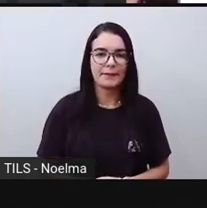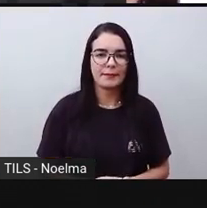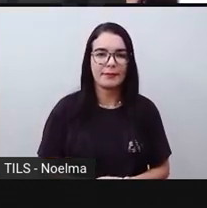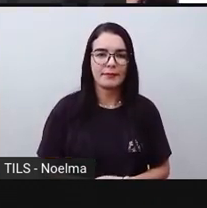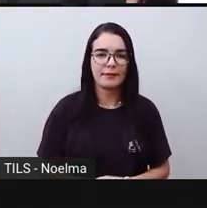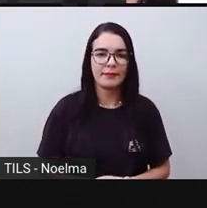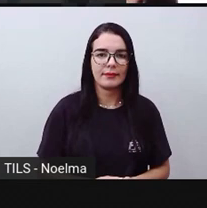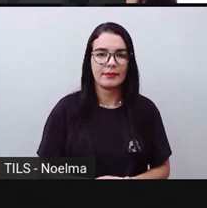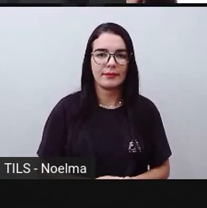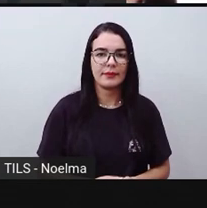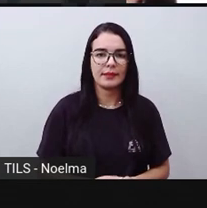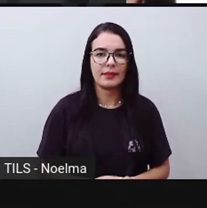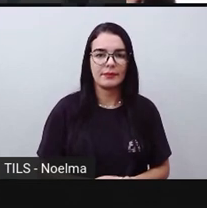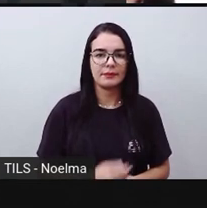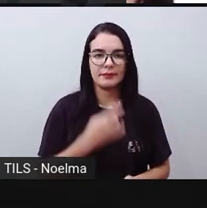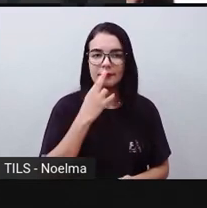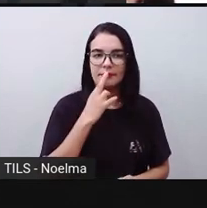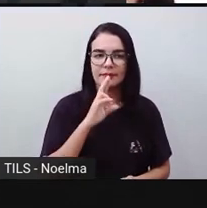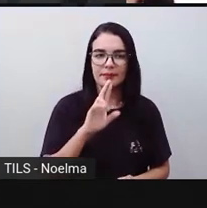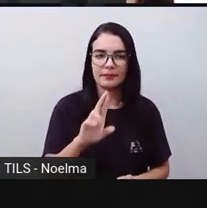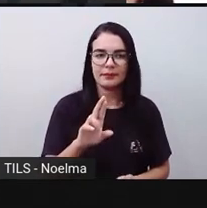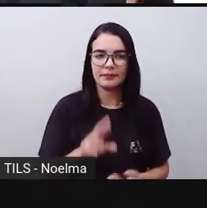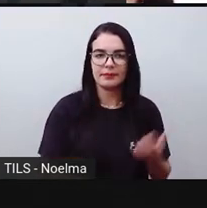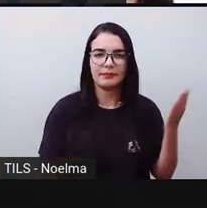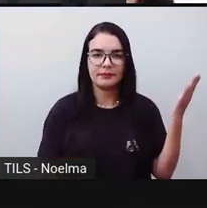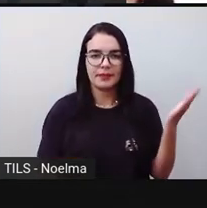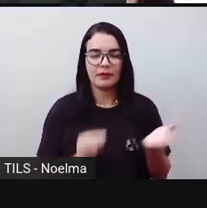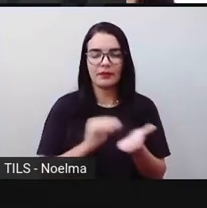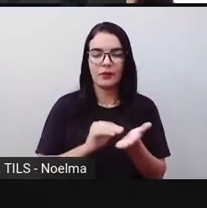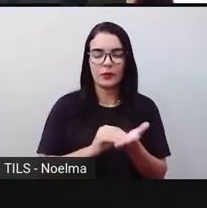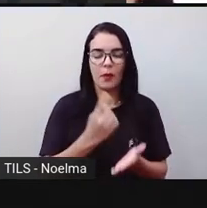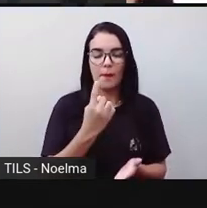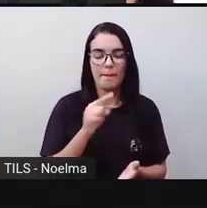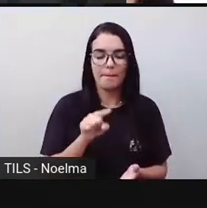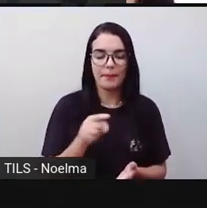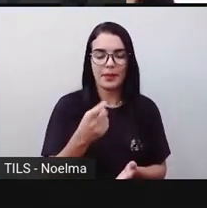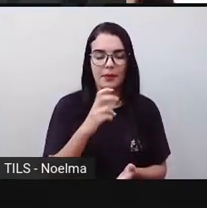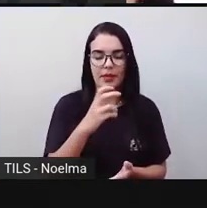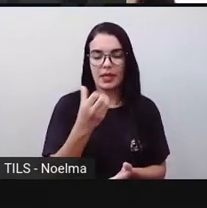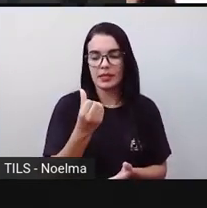1.560. Então, já temos aqui a resposta. Faltaram aí